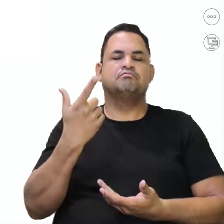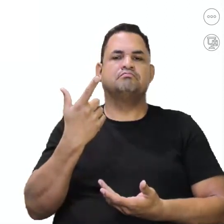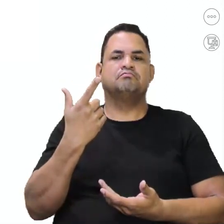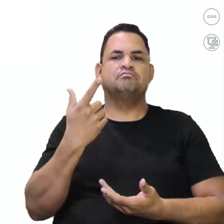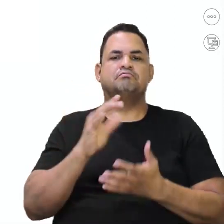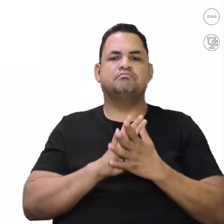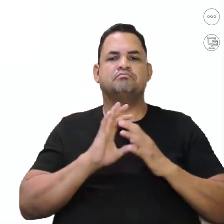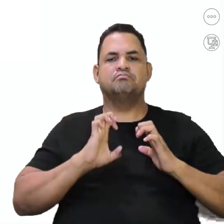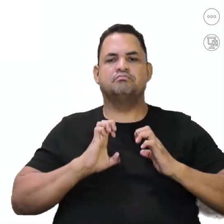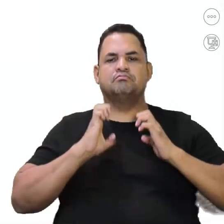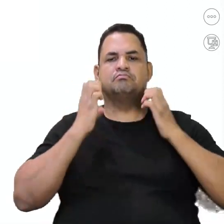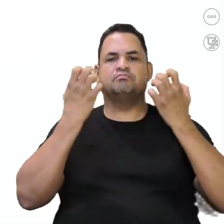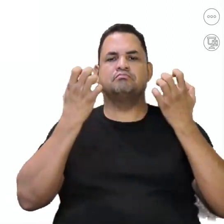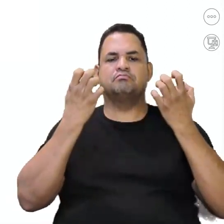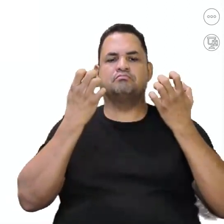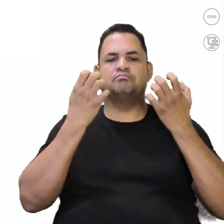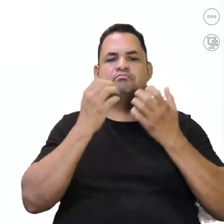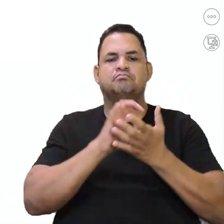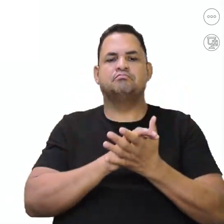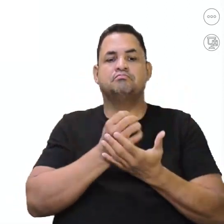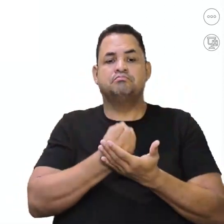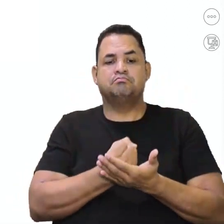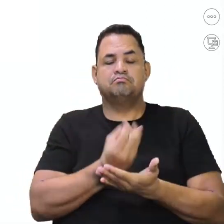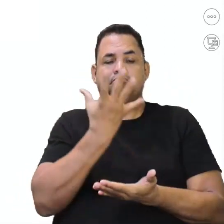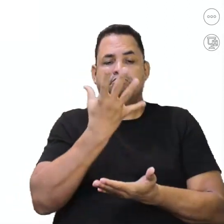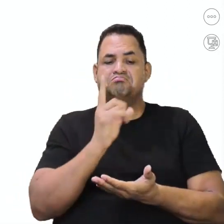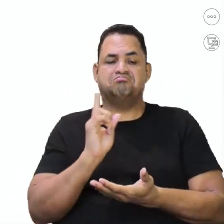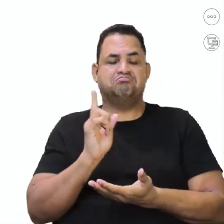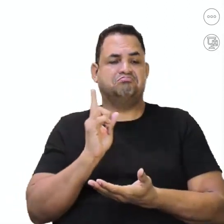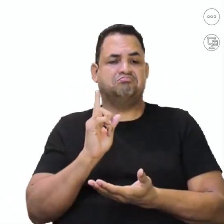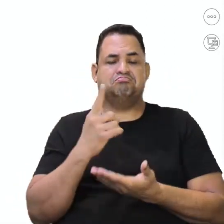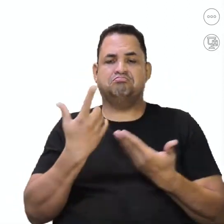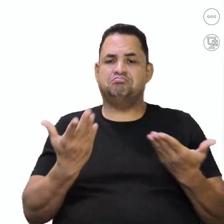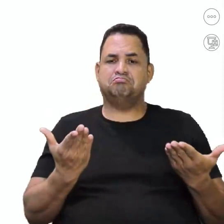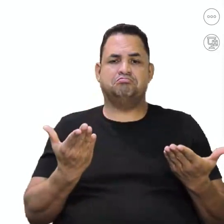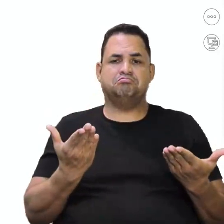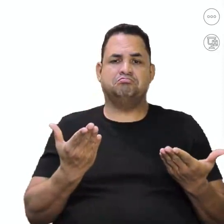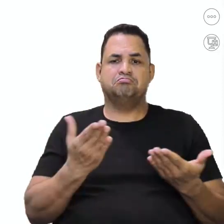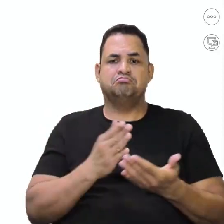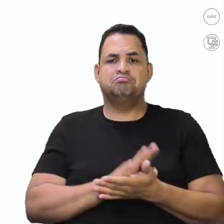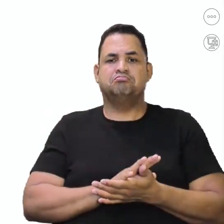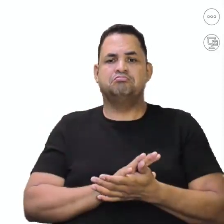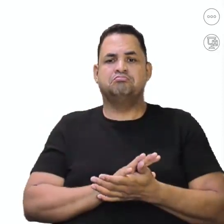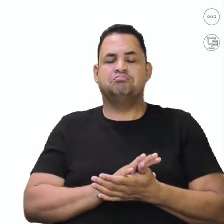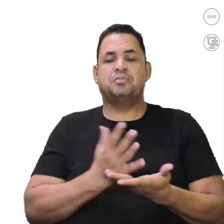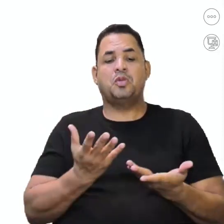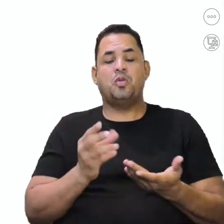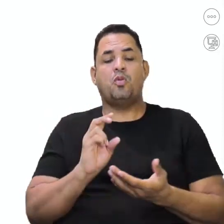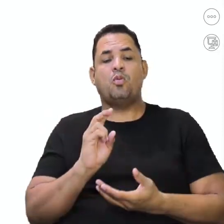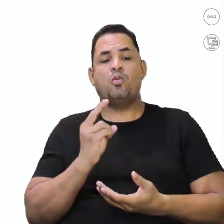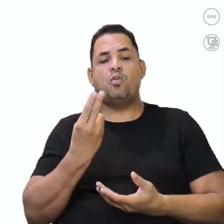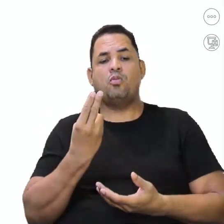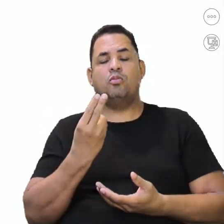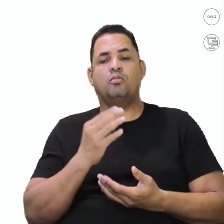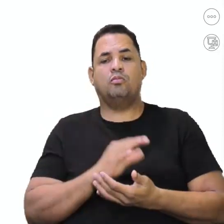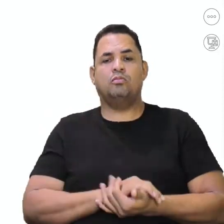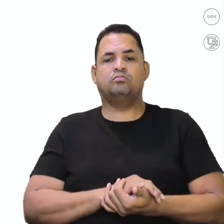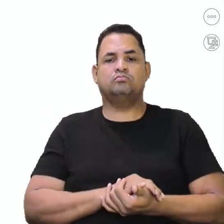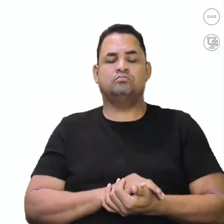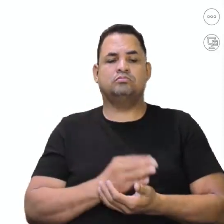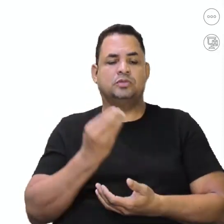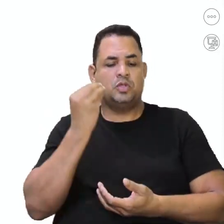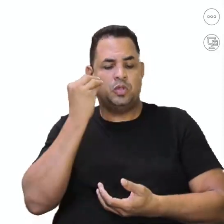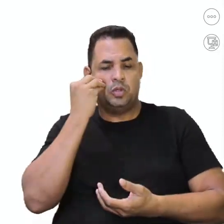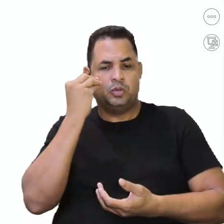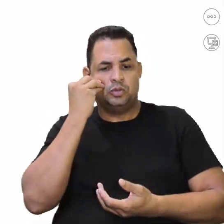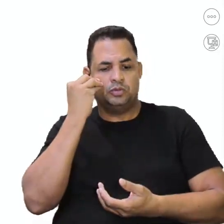Sobre eventos de ficção ou não fictícios ou experiências, certo? Aqui